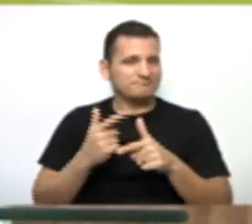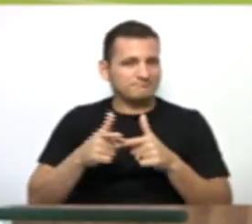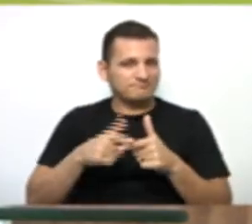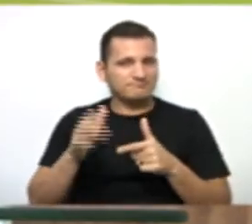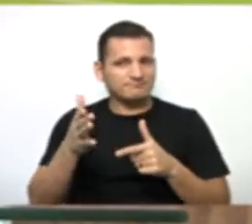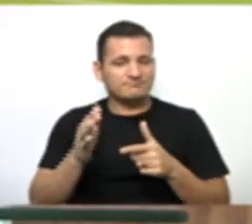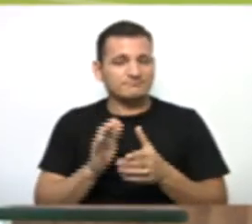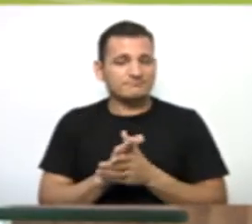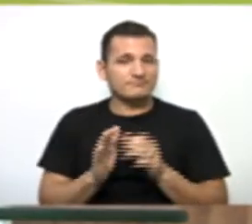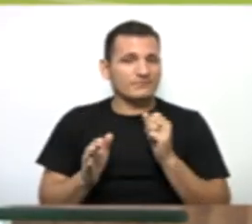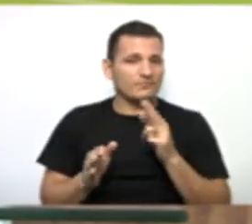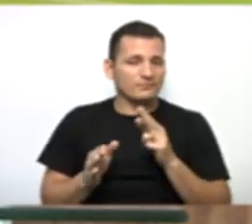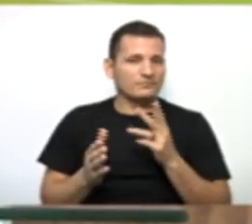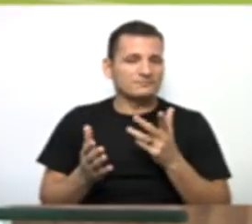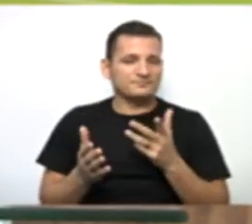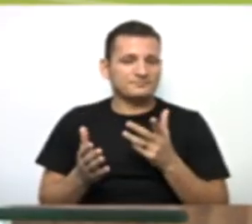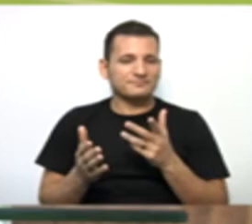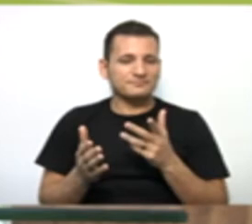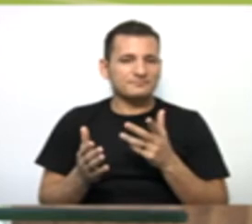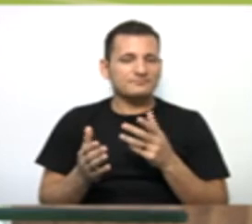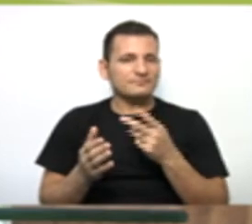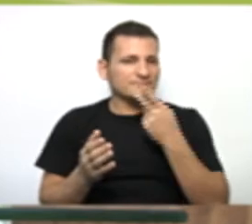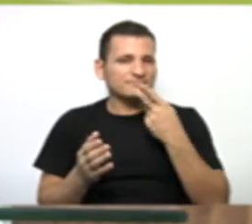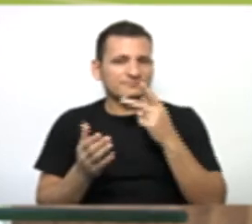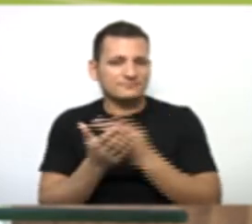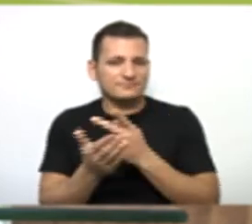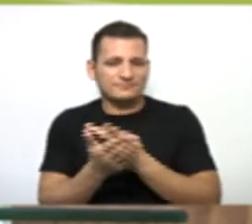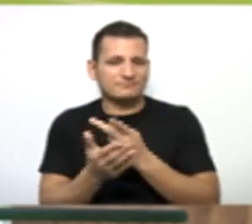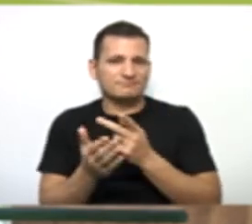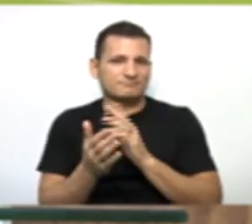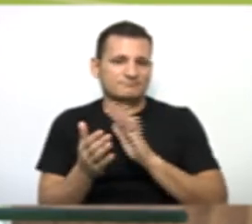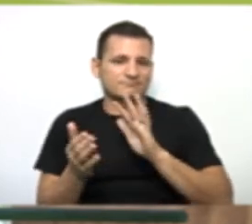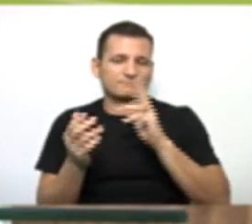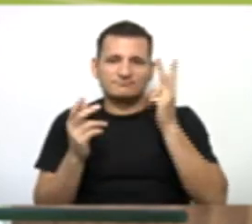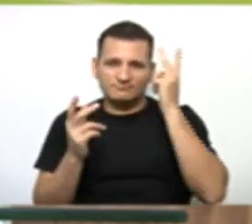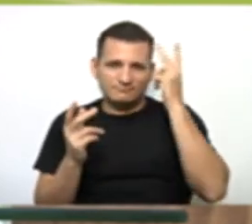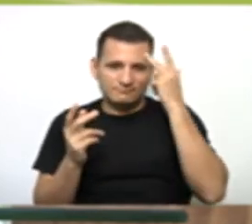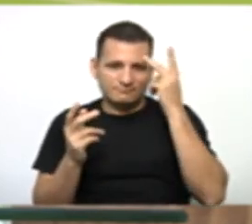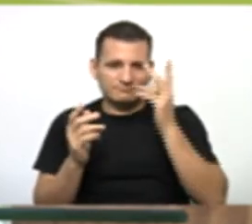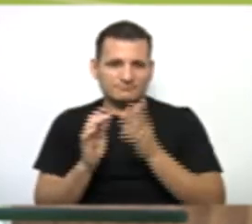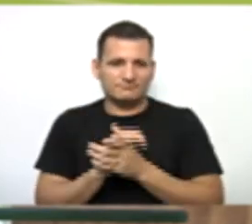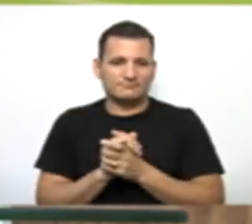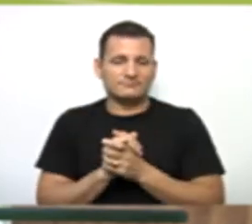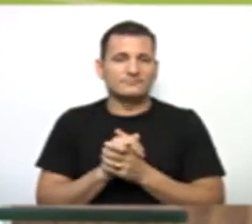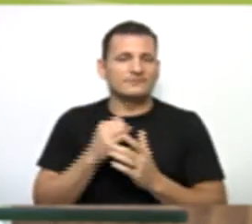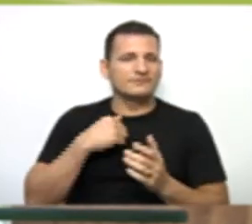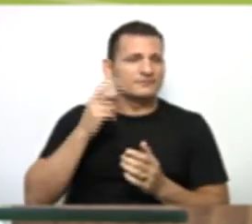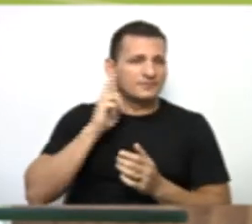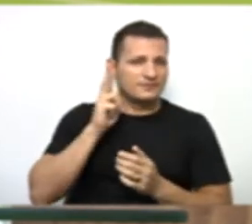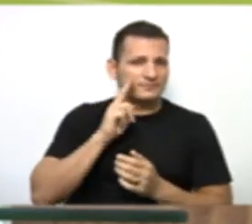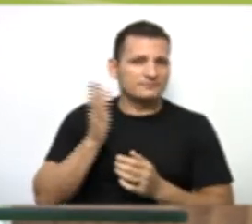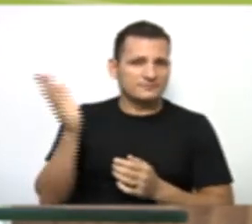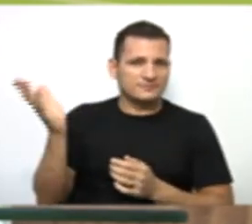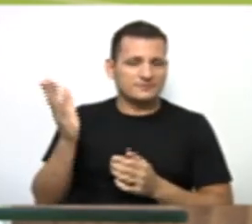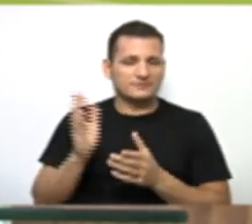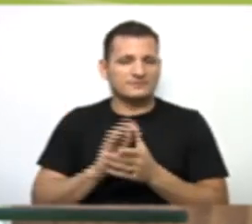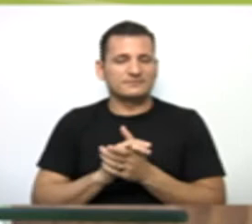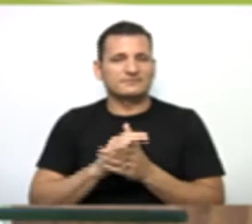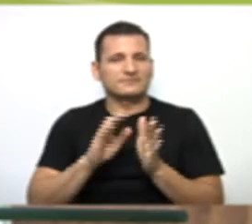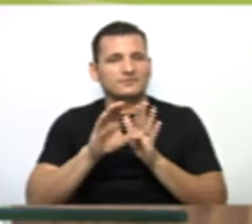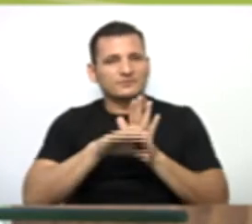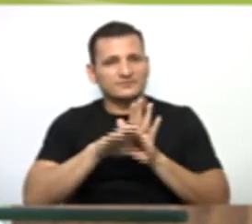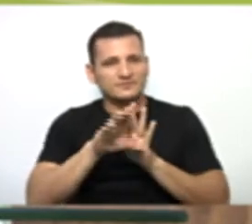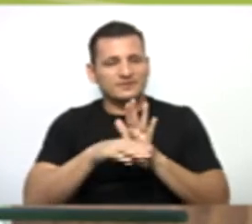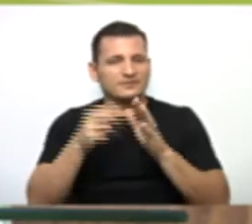vou fazer uma correção aqui, quando a gente fala de erro, a gente é passível de erro. Eu lembro quando o senhor estava nos passando o conceito